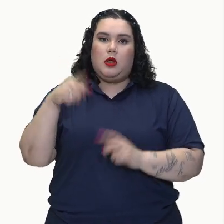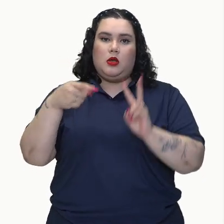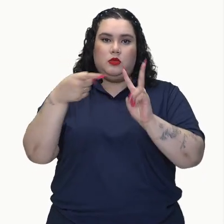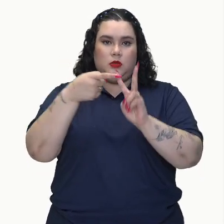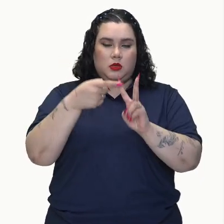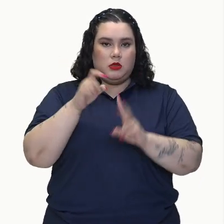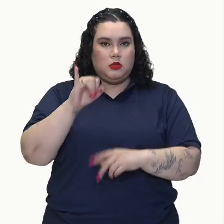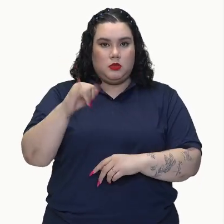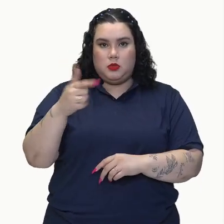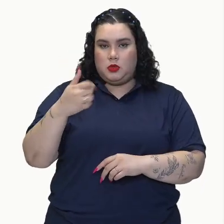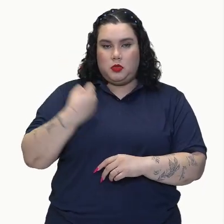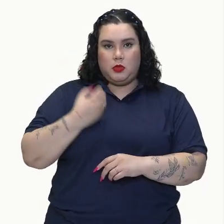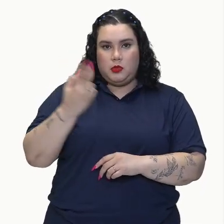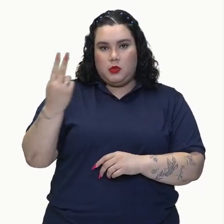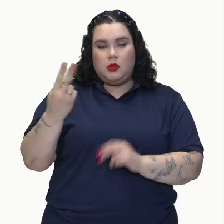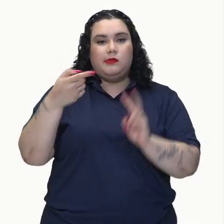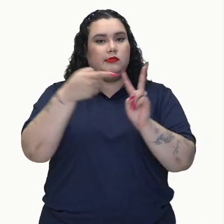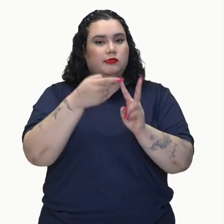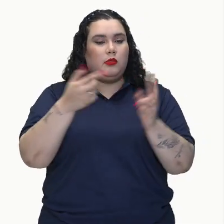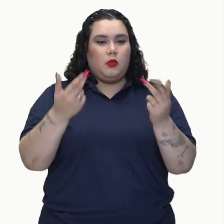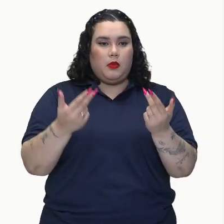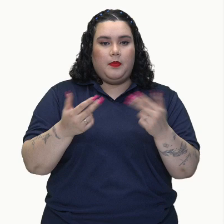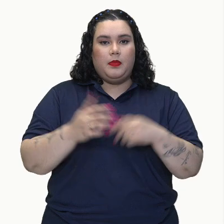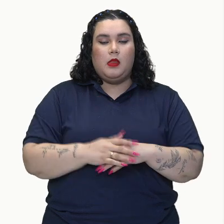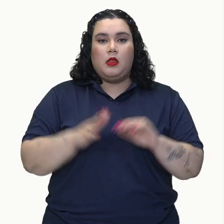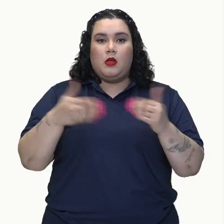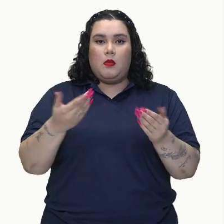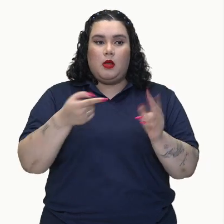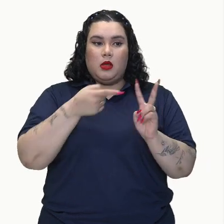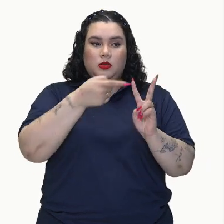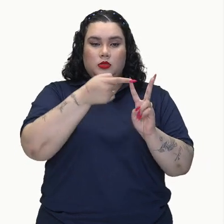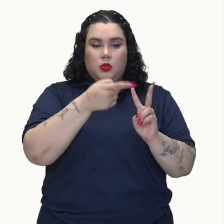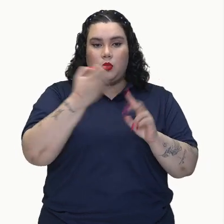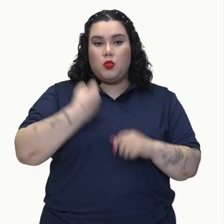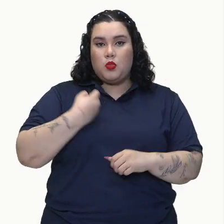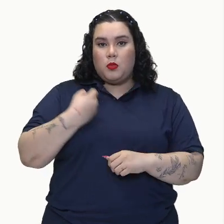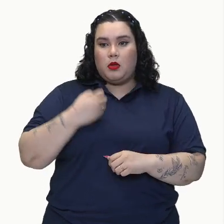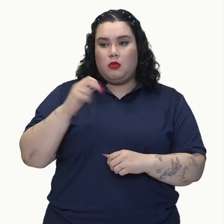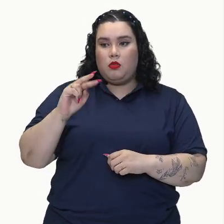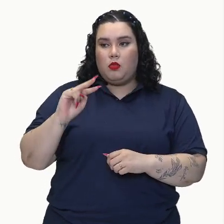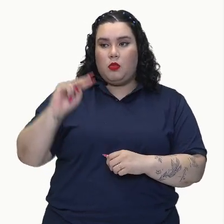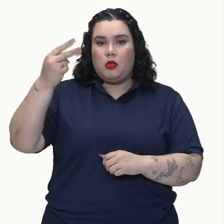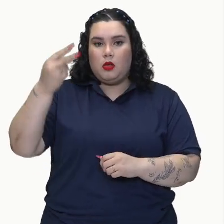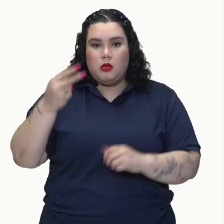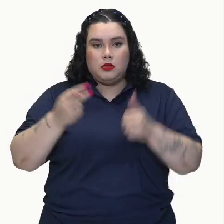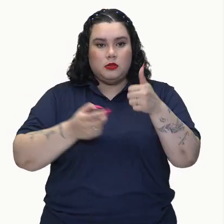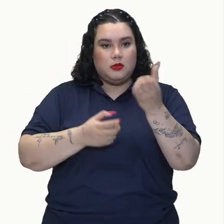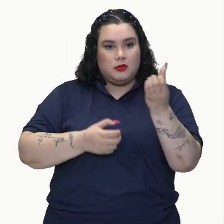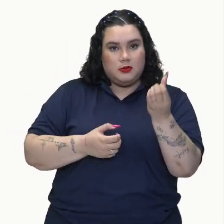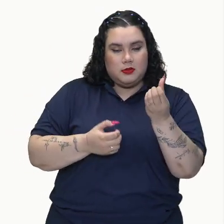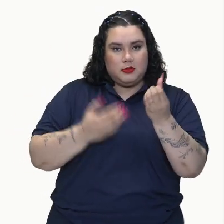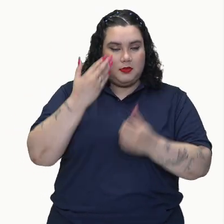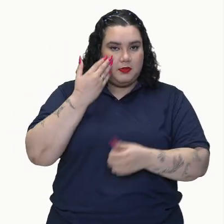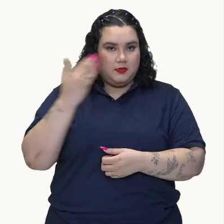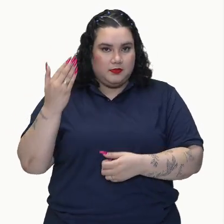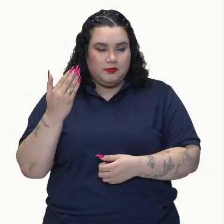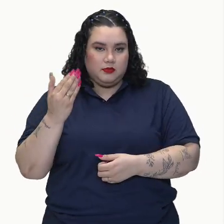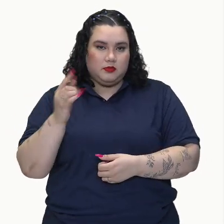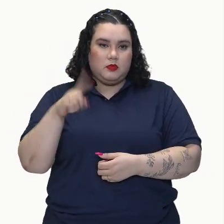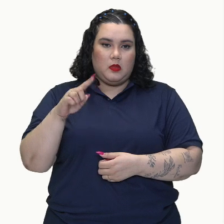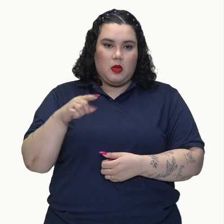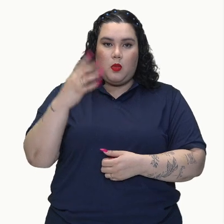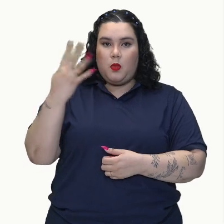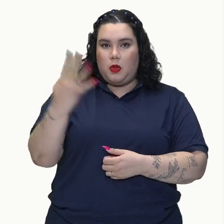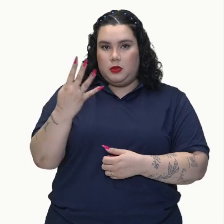é raiz quadrada. E qual é o número que ao quadrado dá 16? A gente acabou de descobrir que é